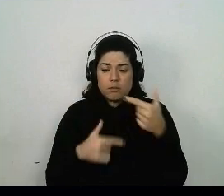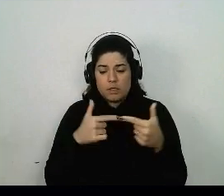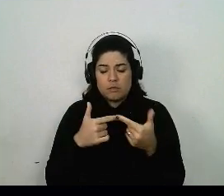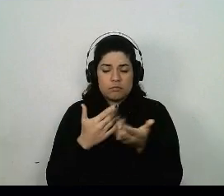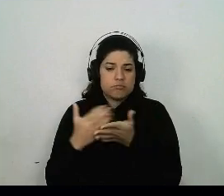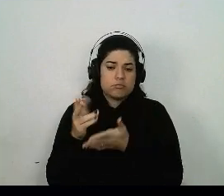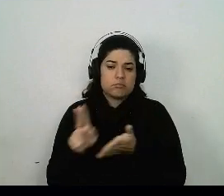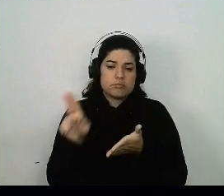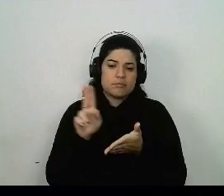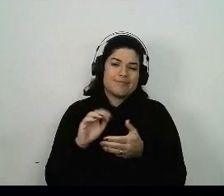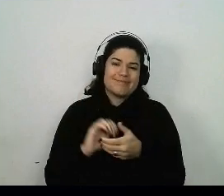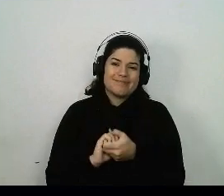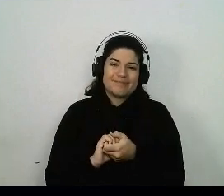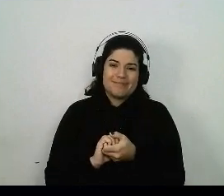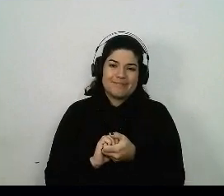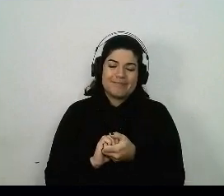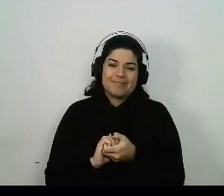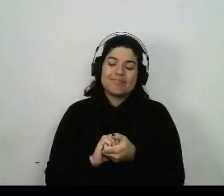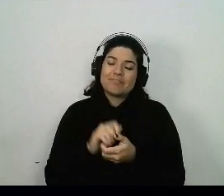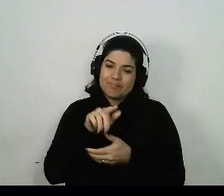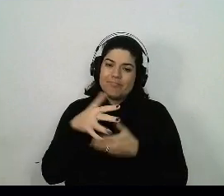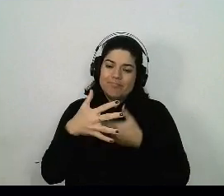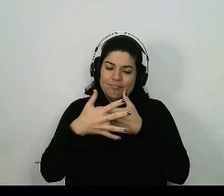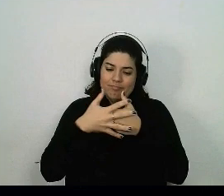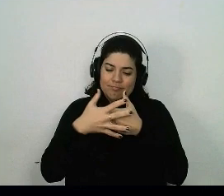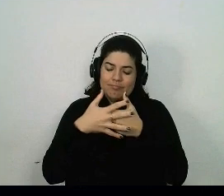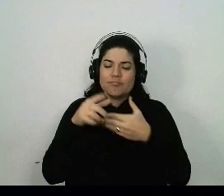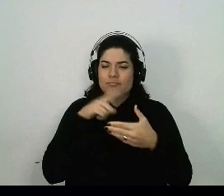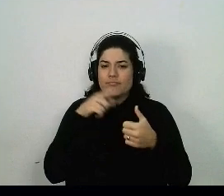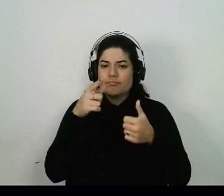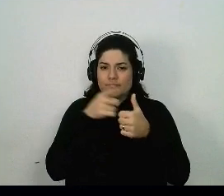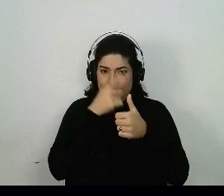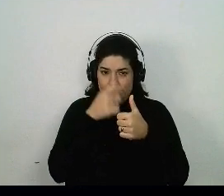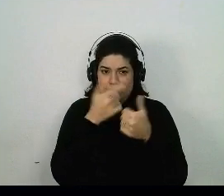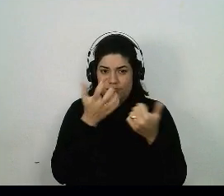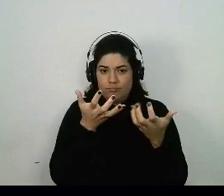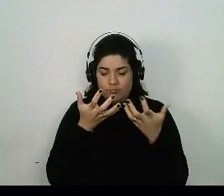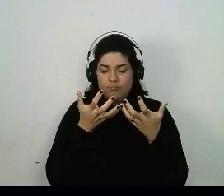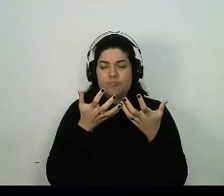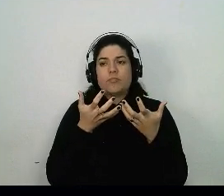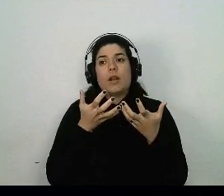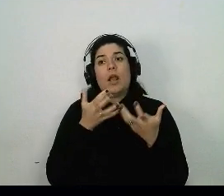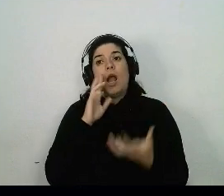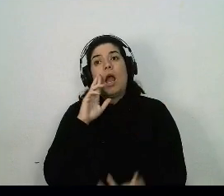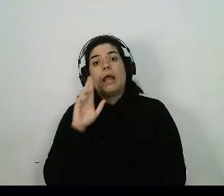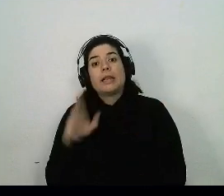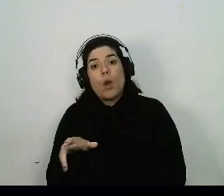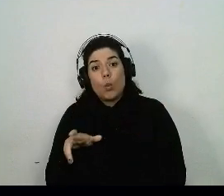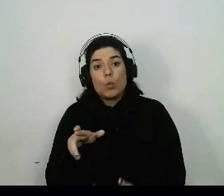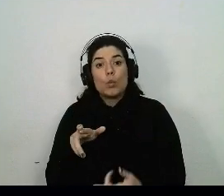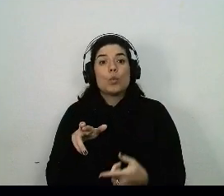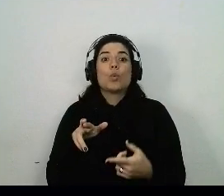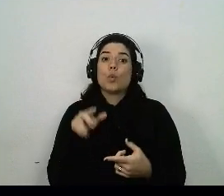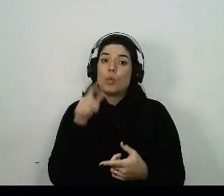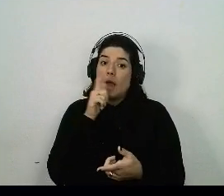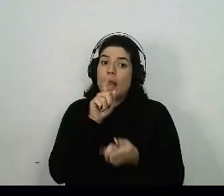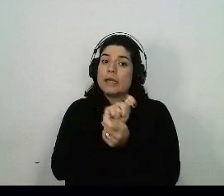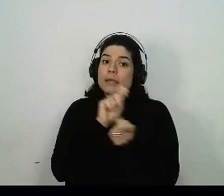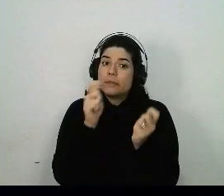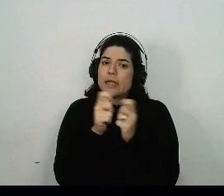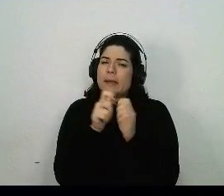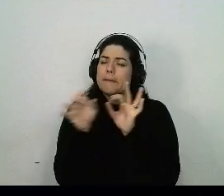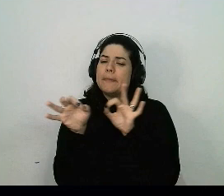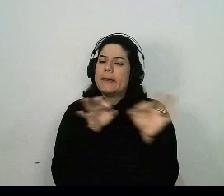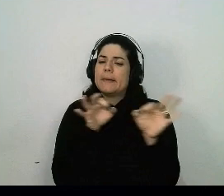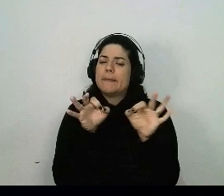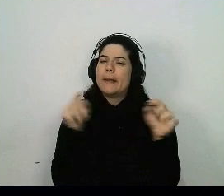framework que, dado o primeiro workload que você quer levar ou as razões, ele se ajusta e permite com que você vá para a nuvem de